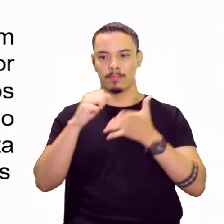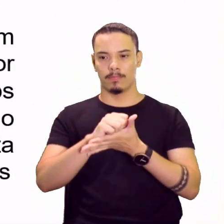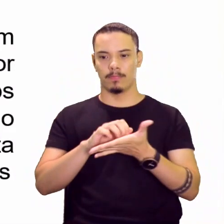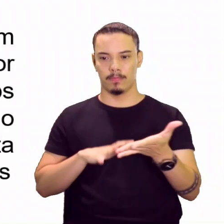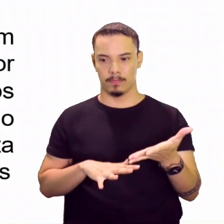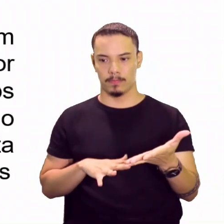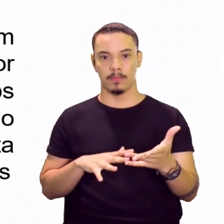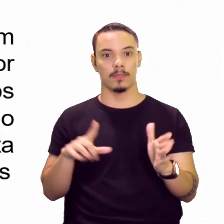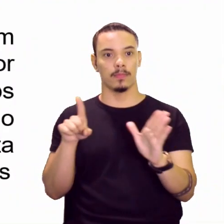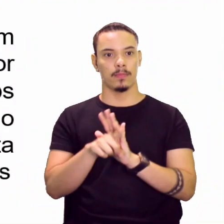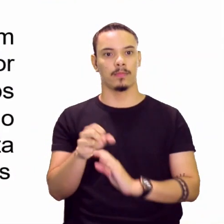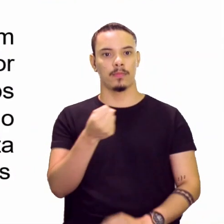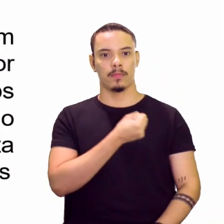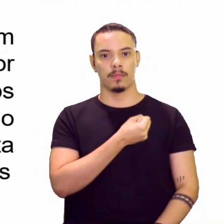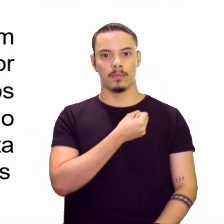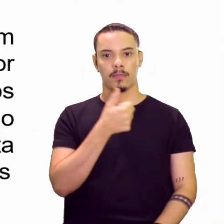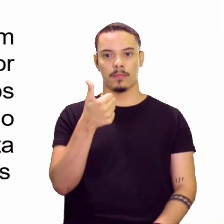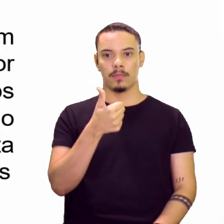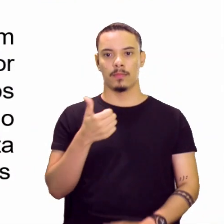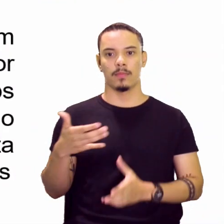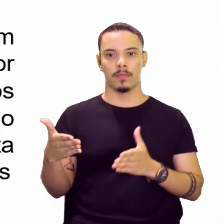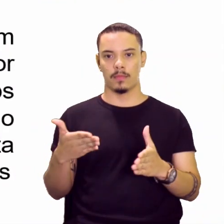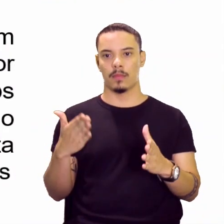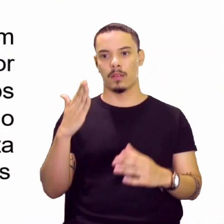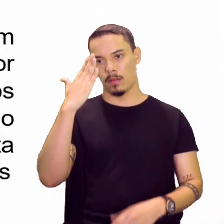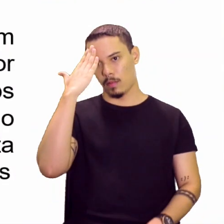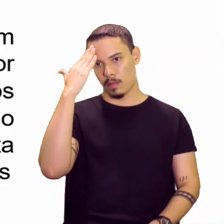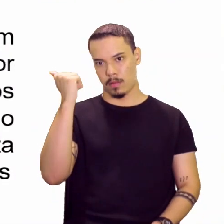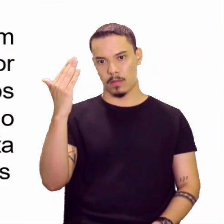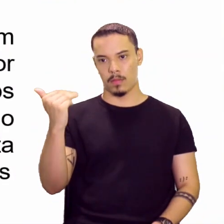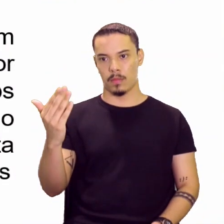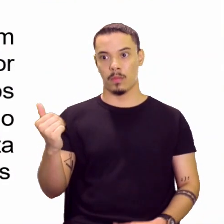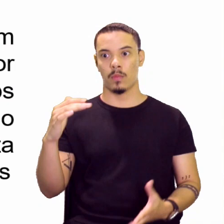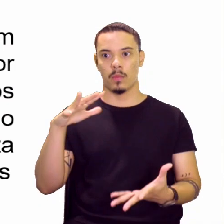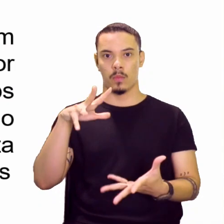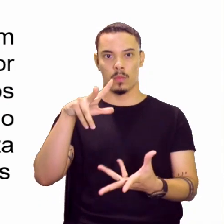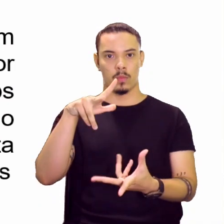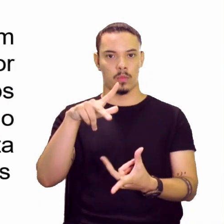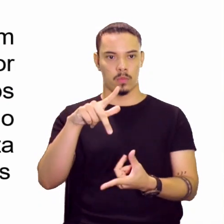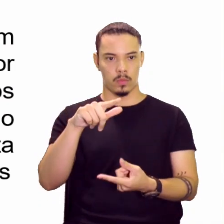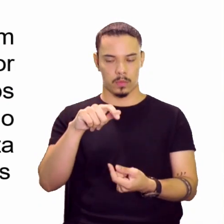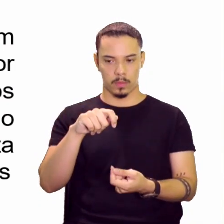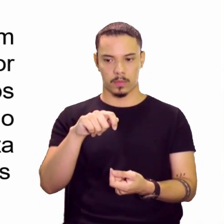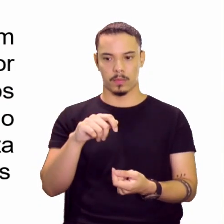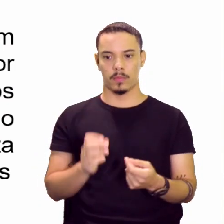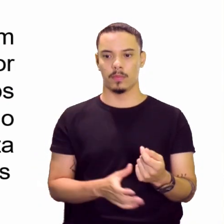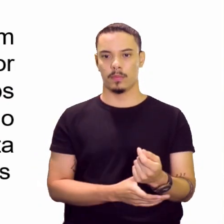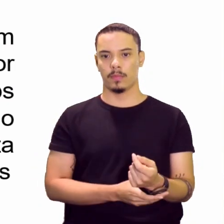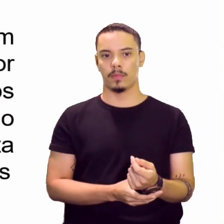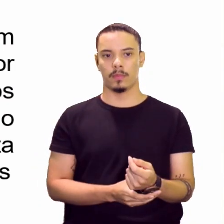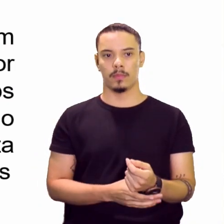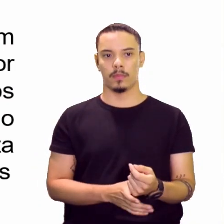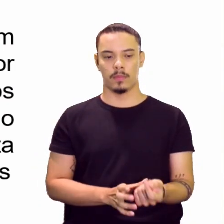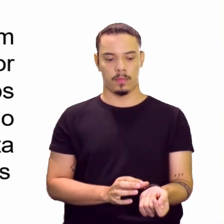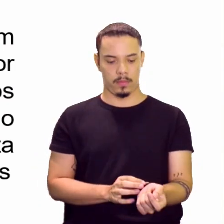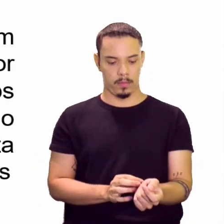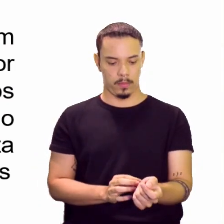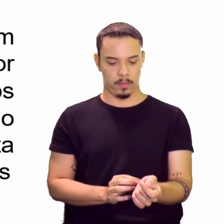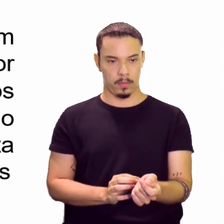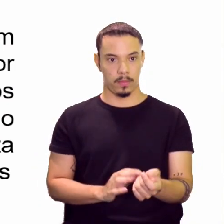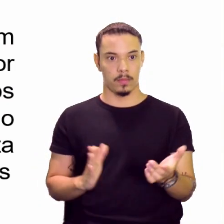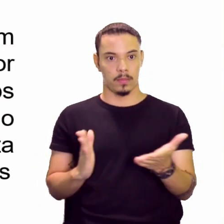atividades. Questão 1, caminhadas famosas ao redor do mundo. Então, vamos ver aqui o texto dessa questão.